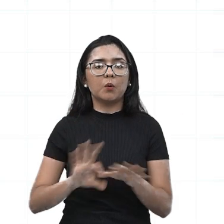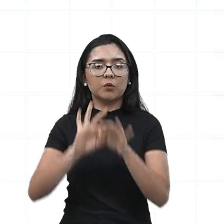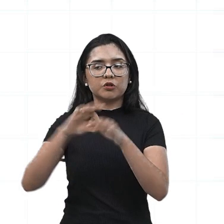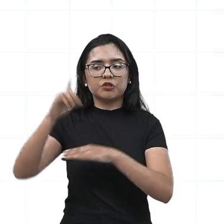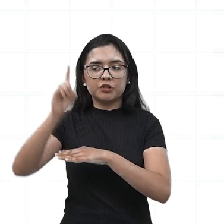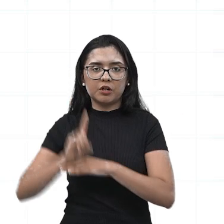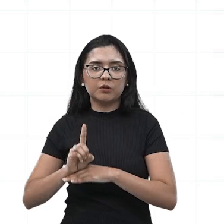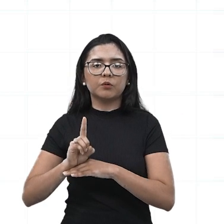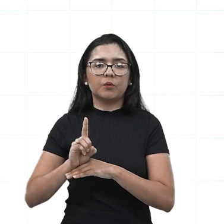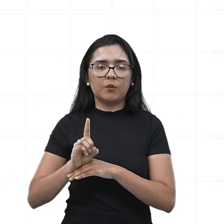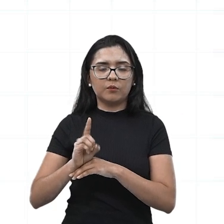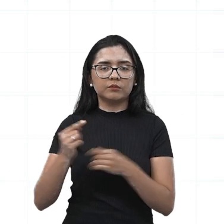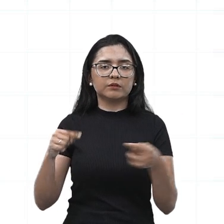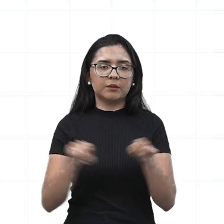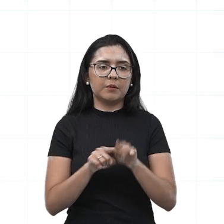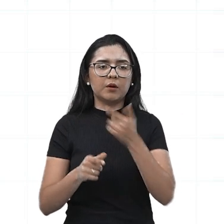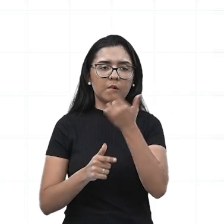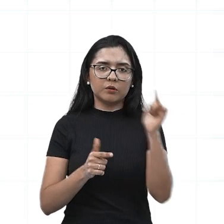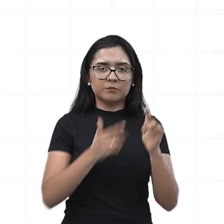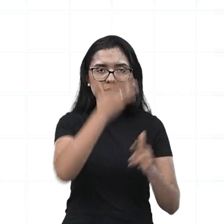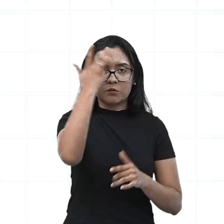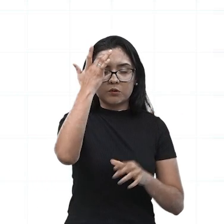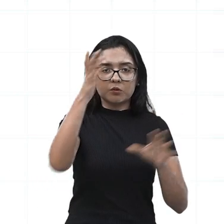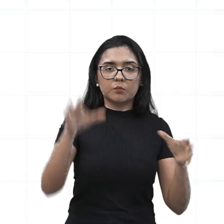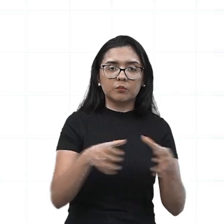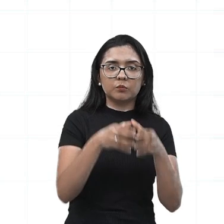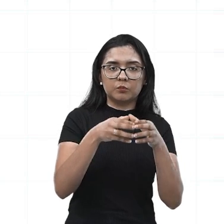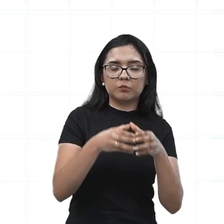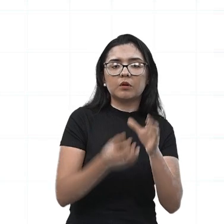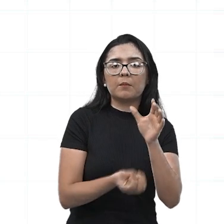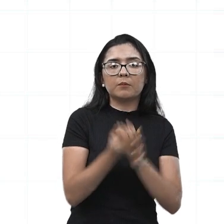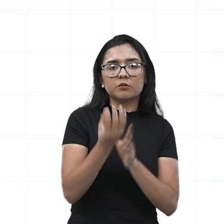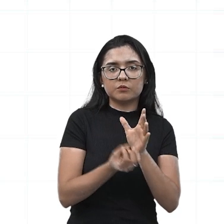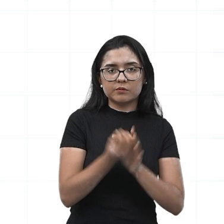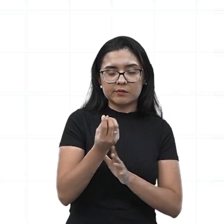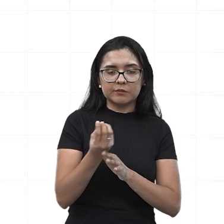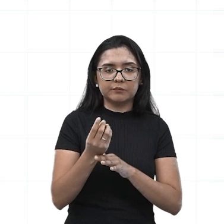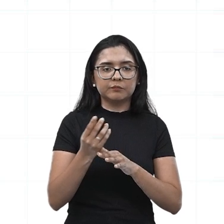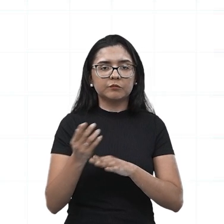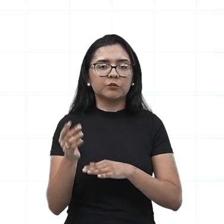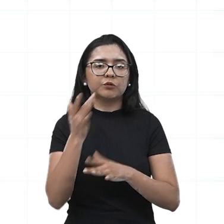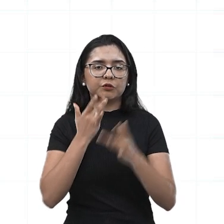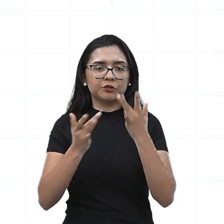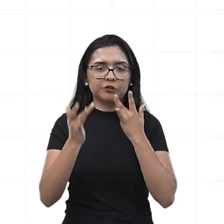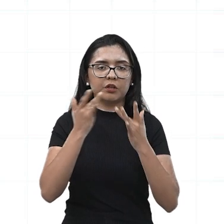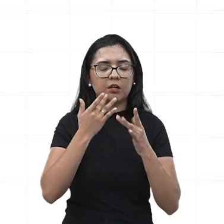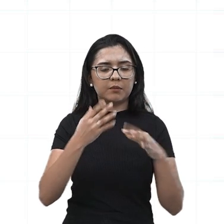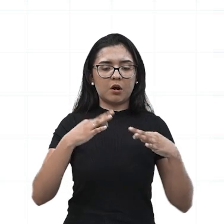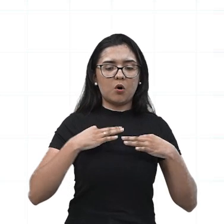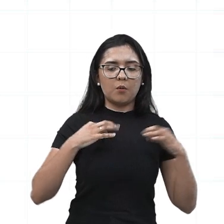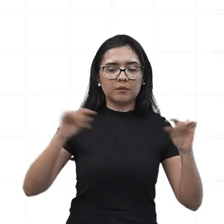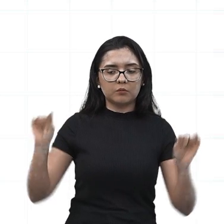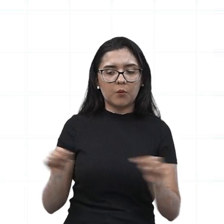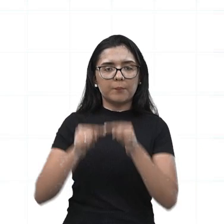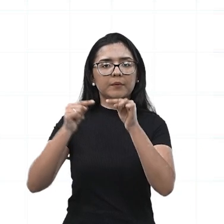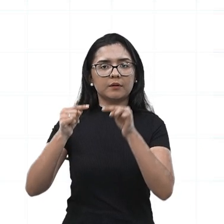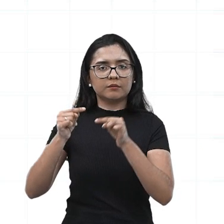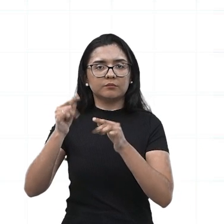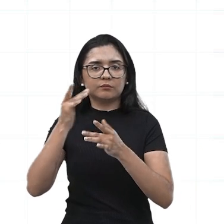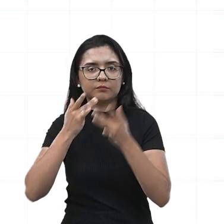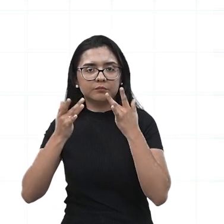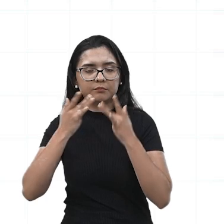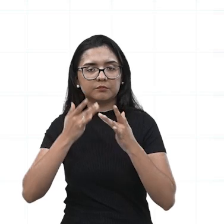outros membros da equipe de produção para garantir que os trajes atendam às necessidades da peça